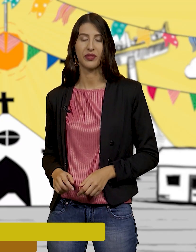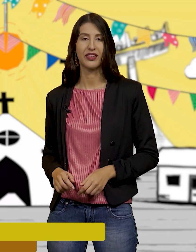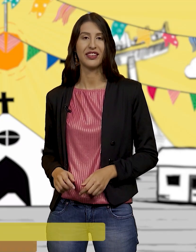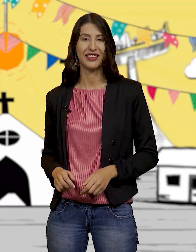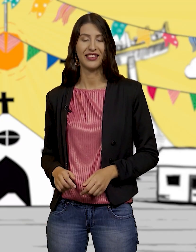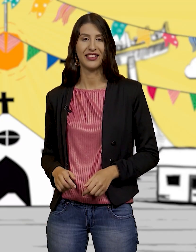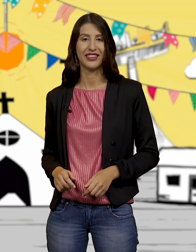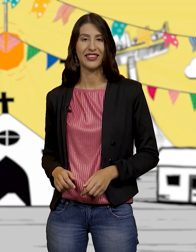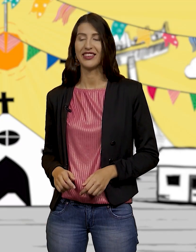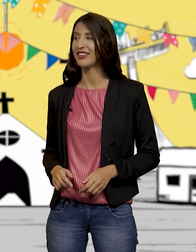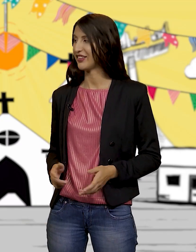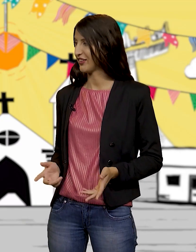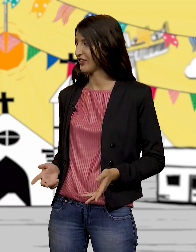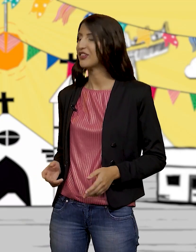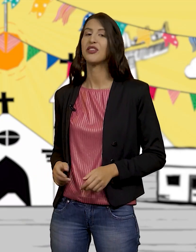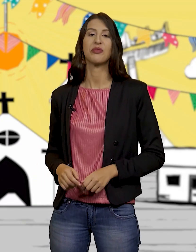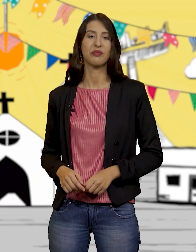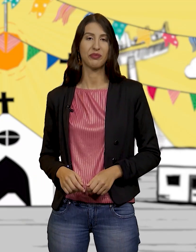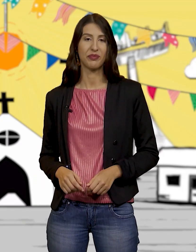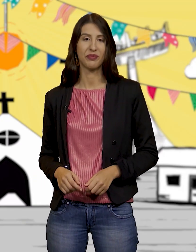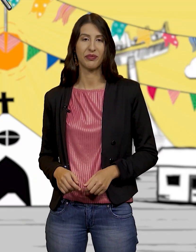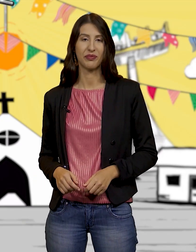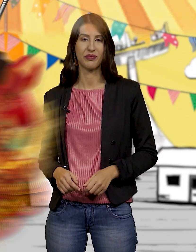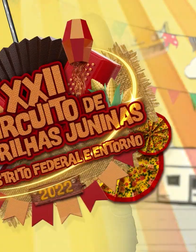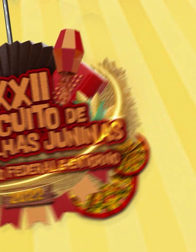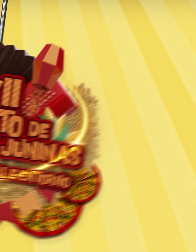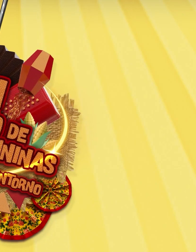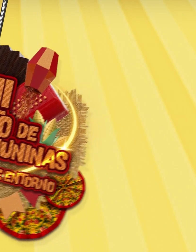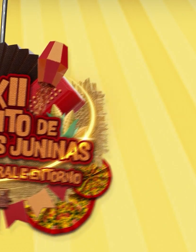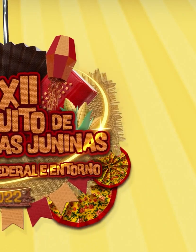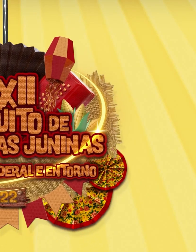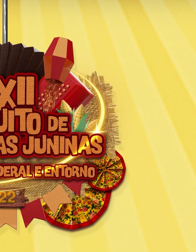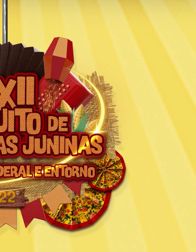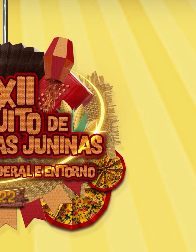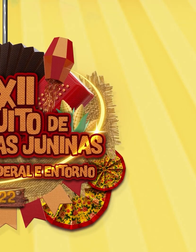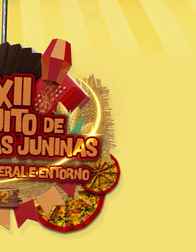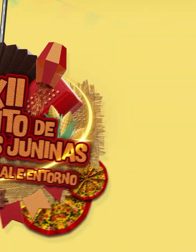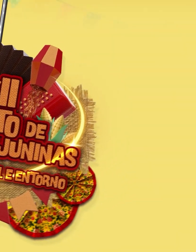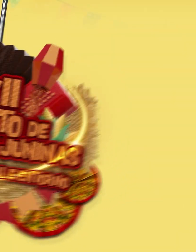das quadrilhas do DF. Vamos conhecer a história dela?